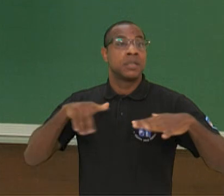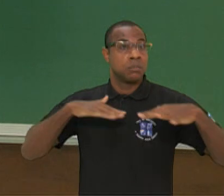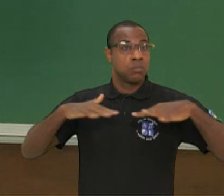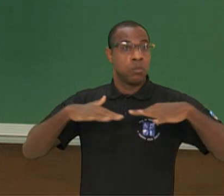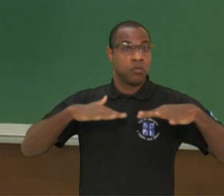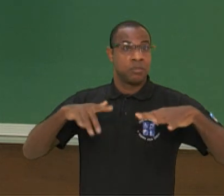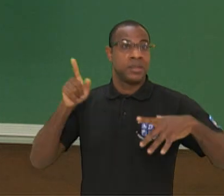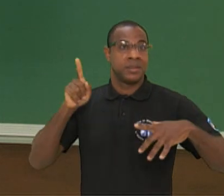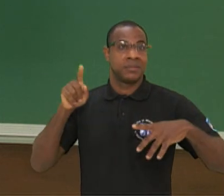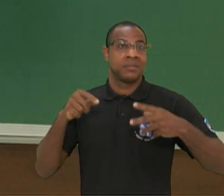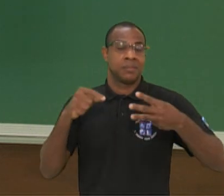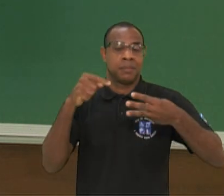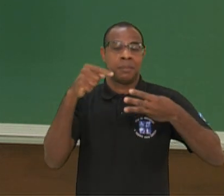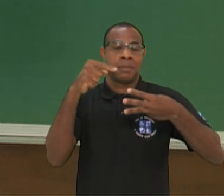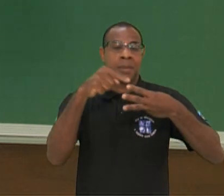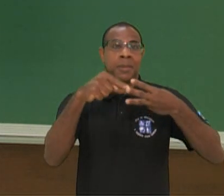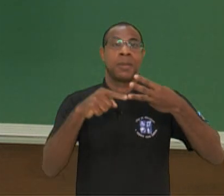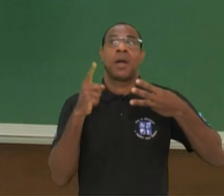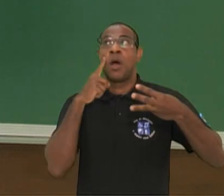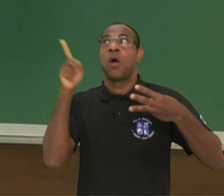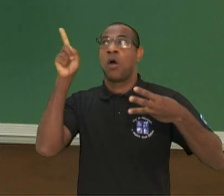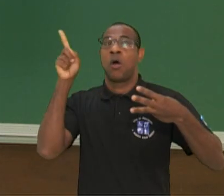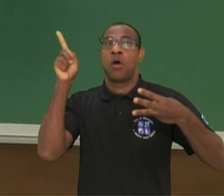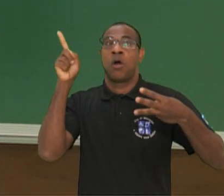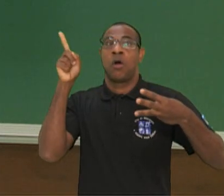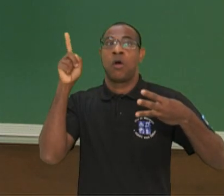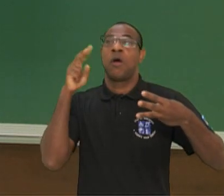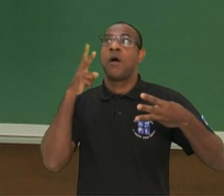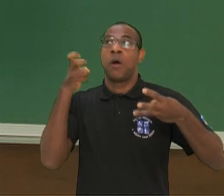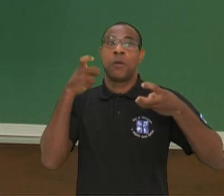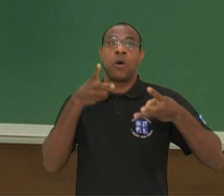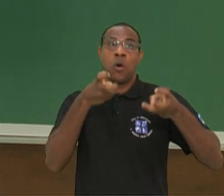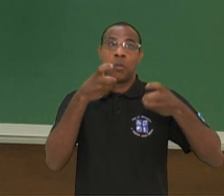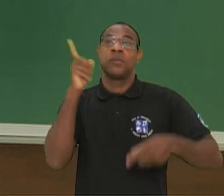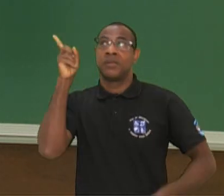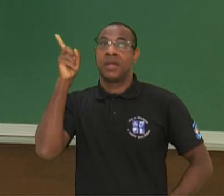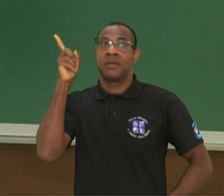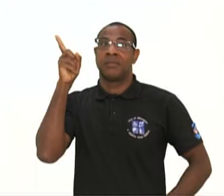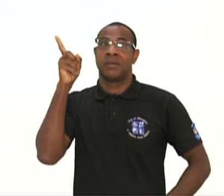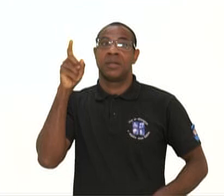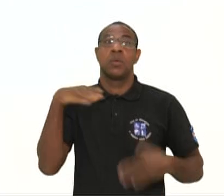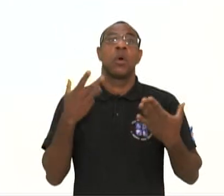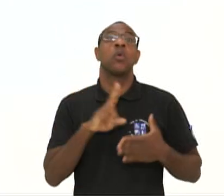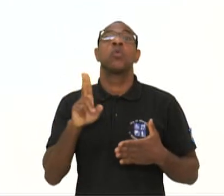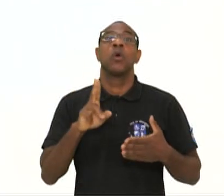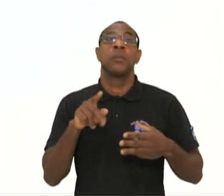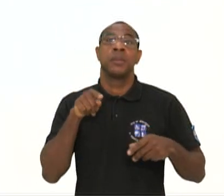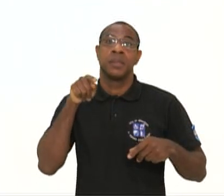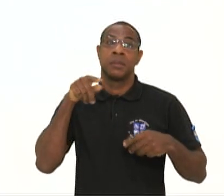O forehand, o backhand, o slice ou o voleio?